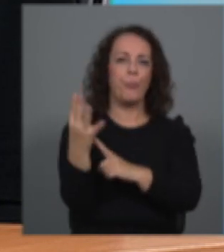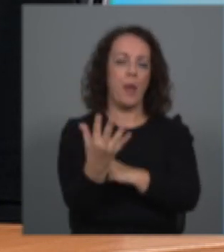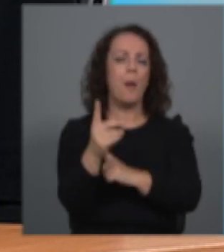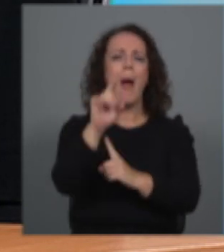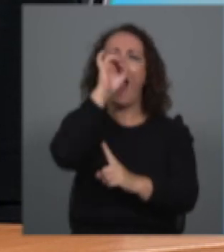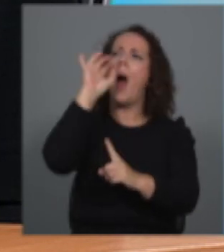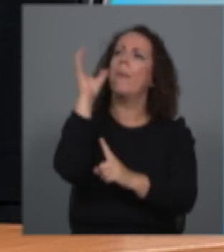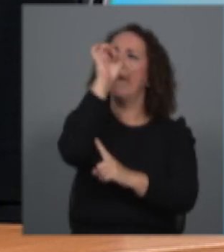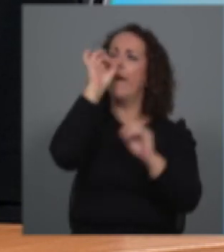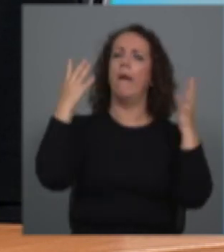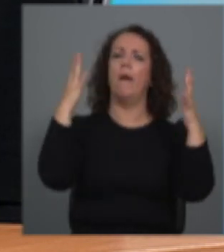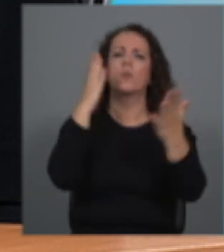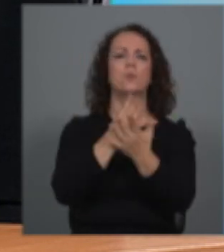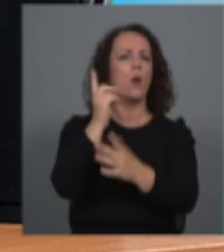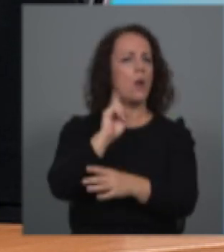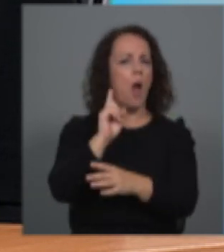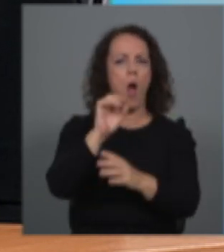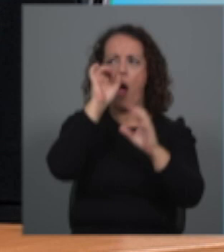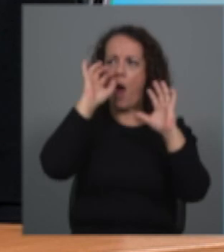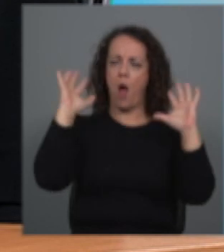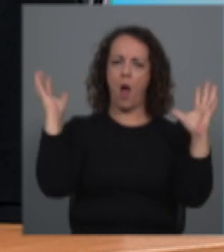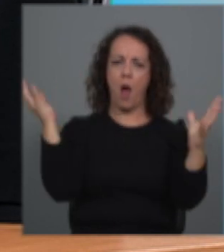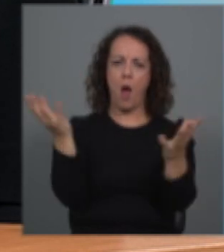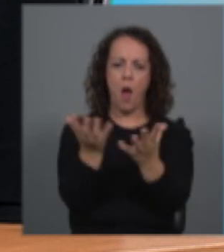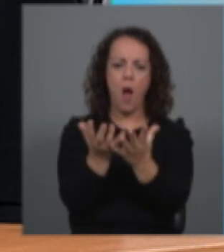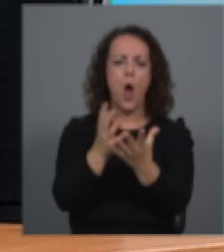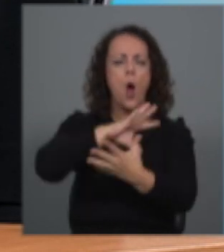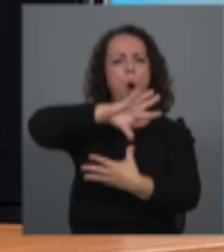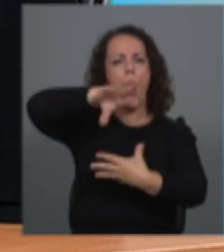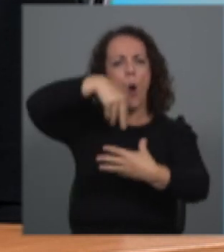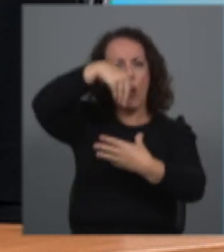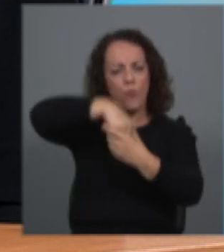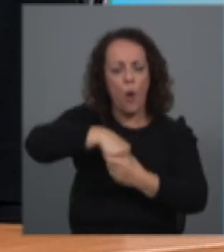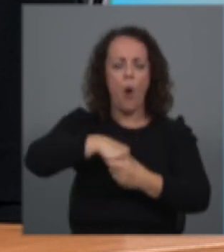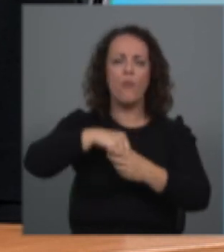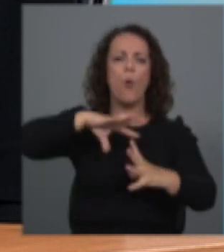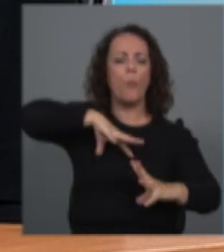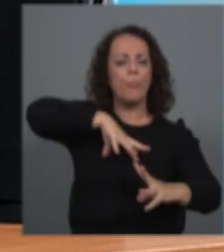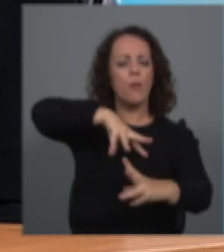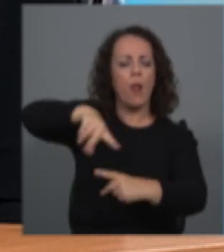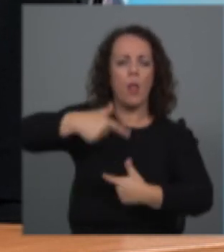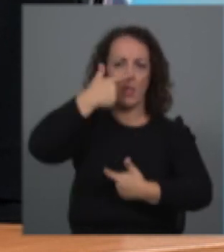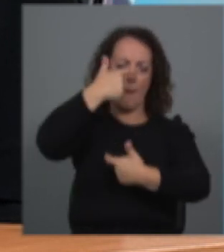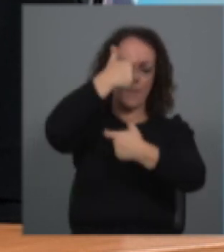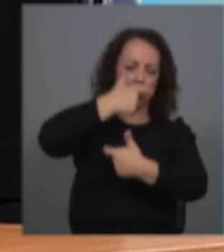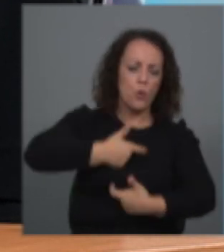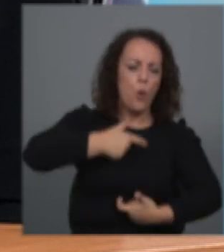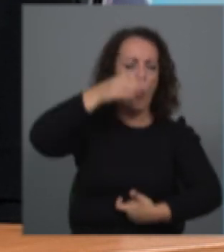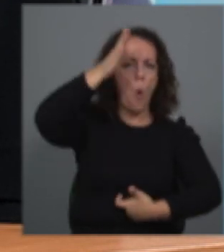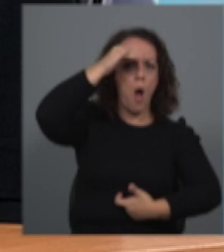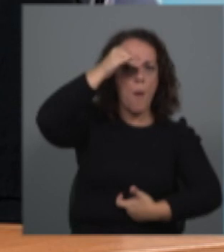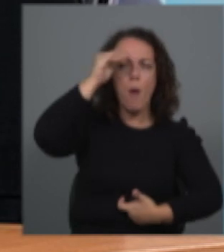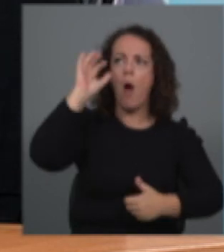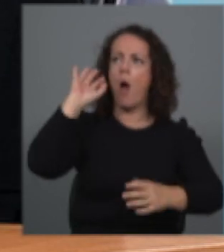integral, portanto, atenta a todas as dimensões da pessoa e do nosso planeta, e também a dimensão